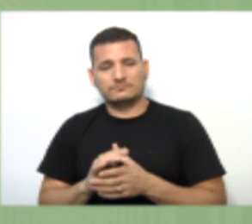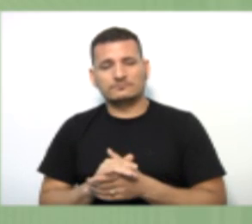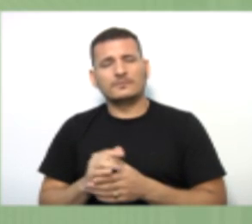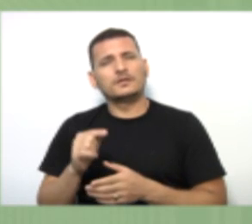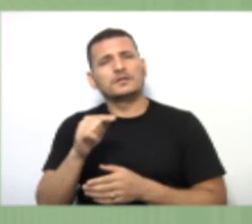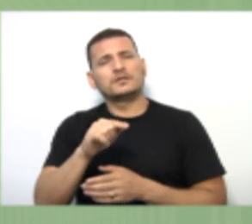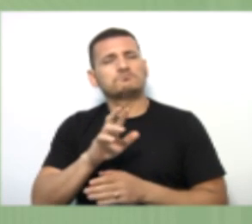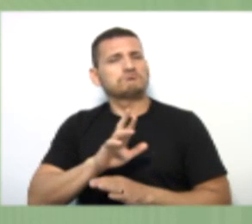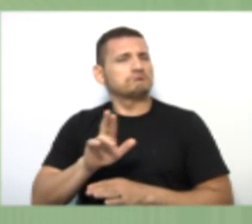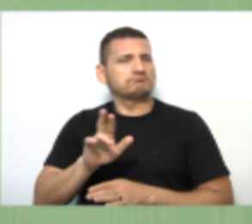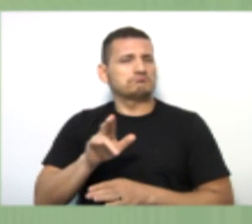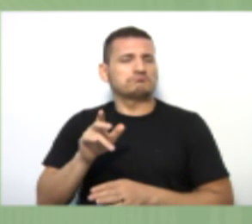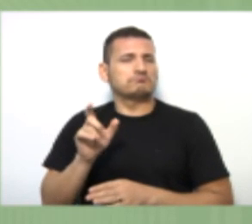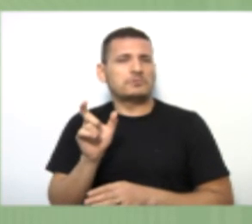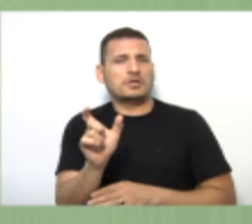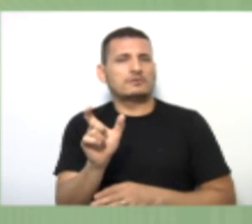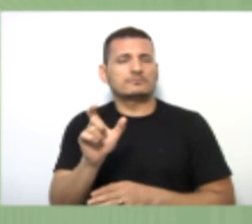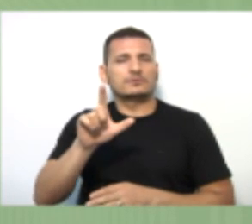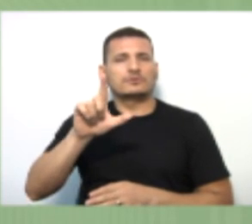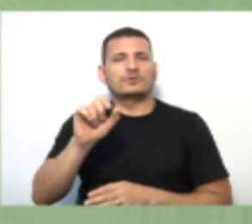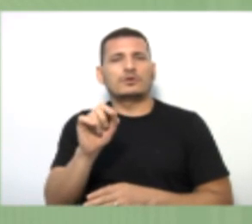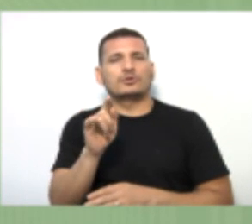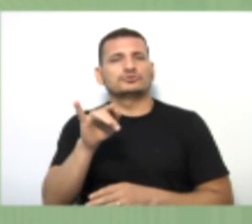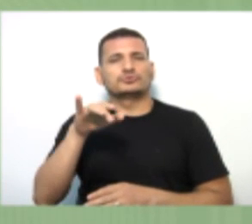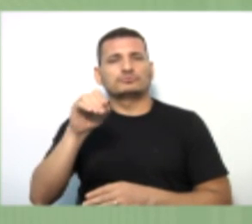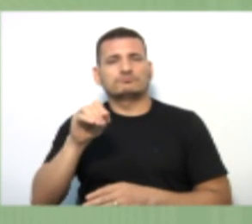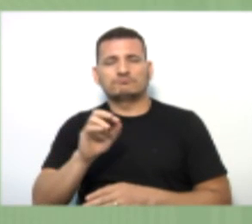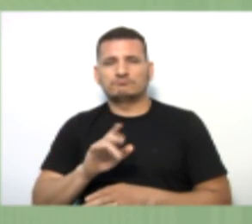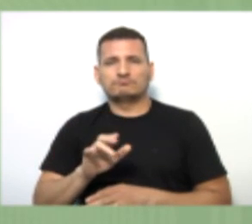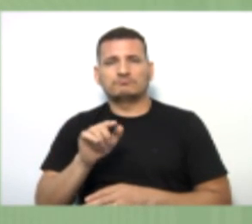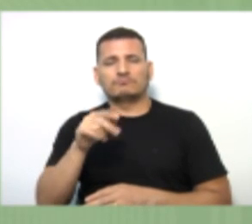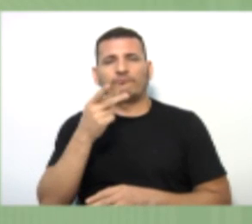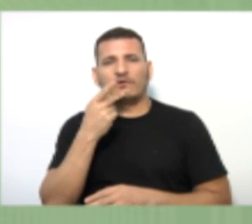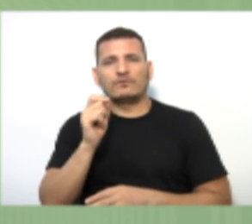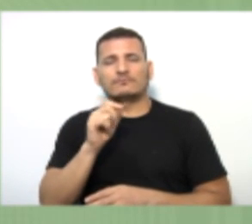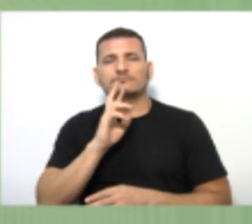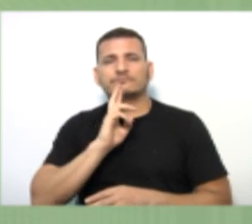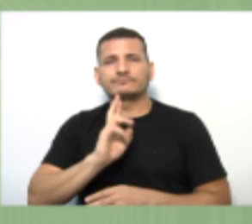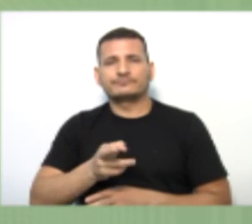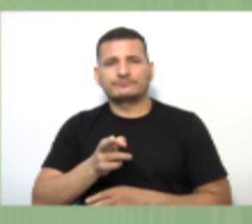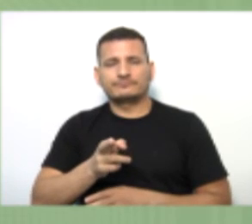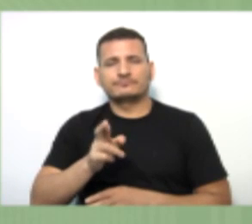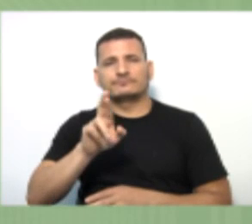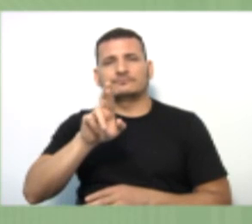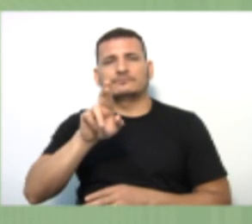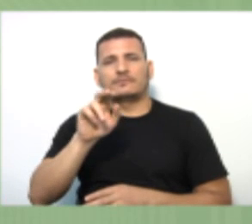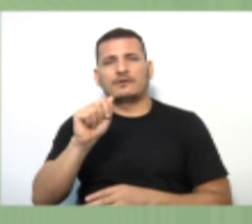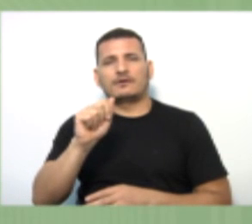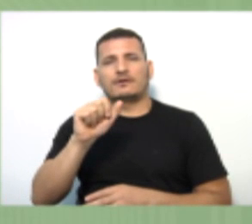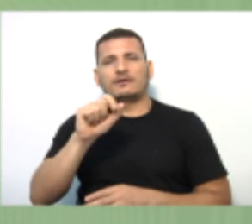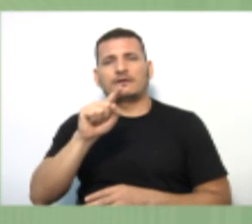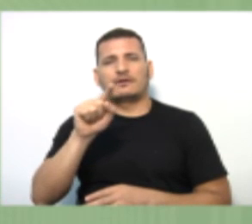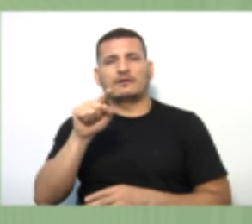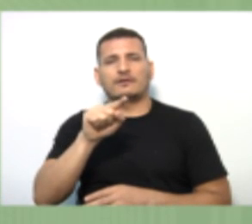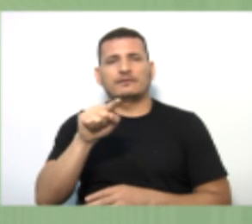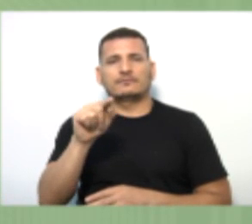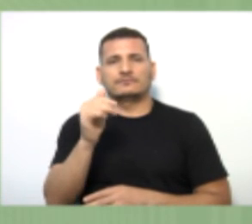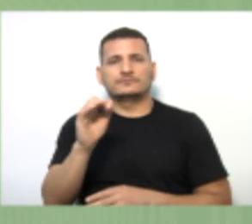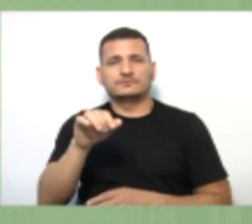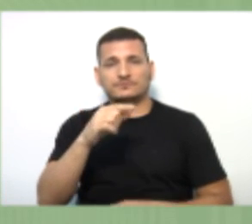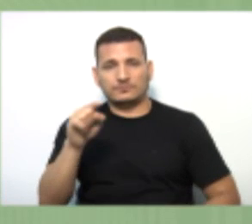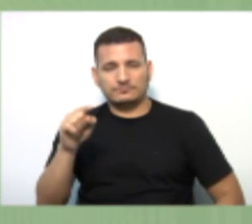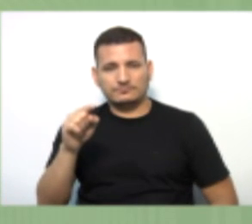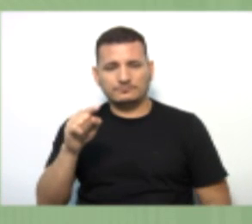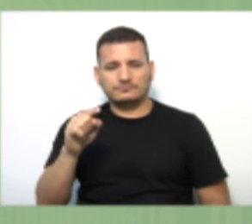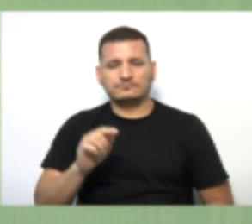a chamava assim na época, denominava razão, tá? O termo o termo